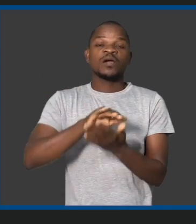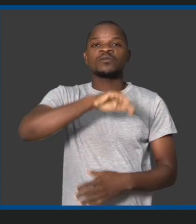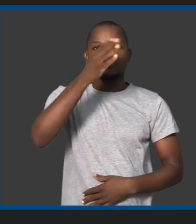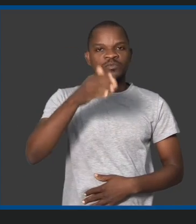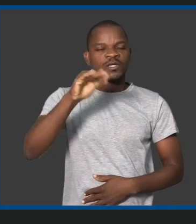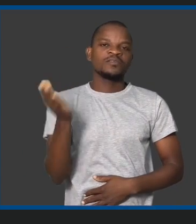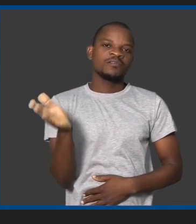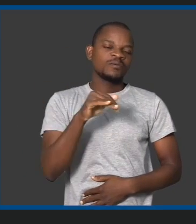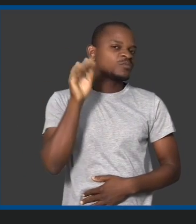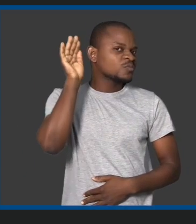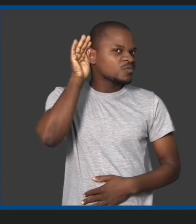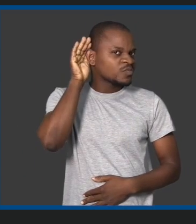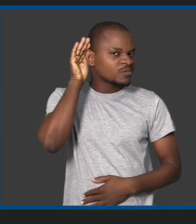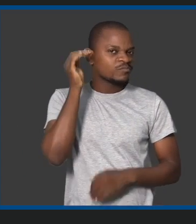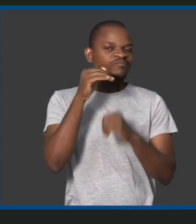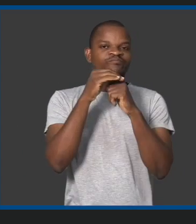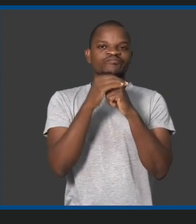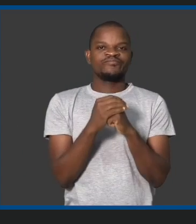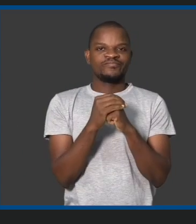cabeça de velho, papá, vamos orar.